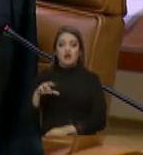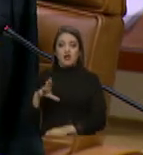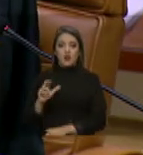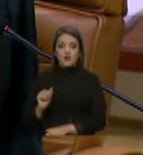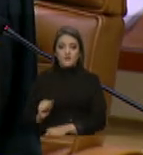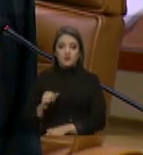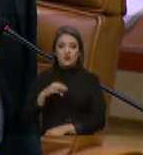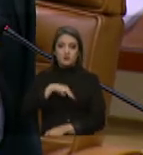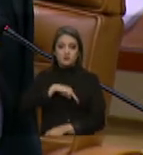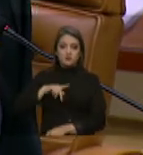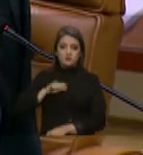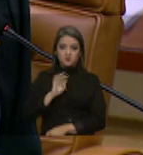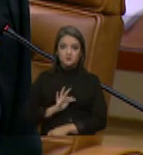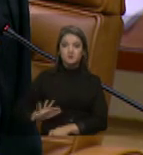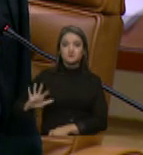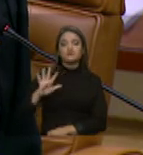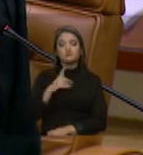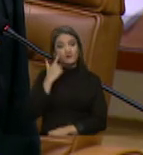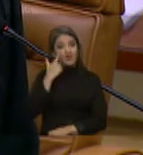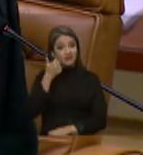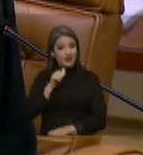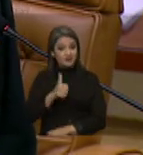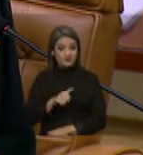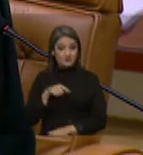analisando essa situação